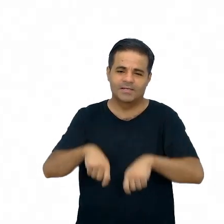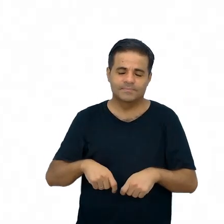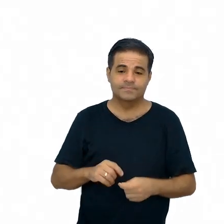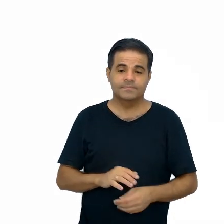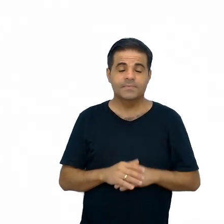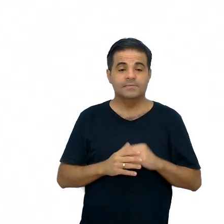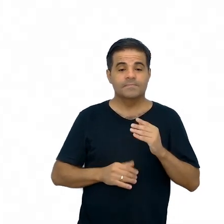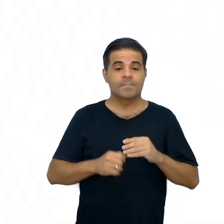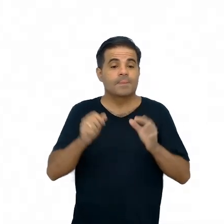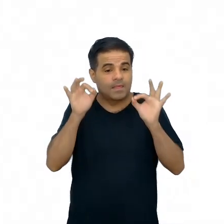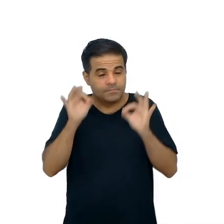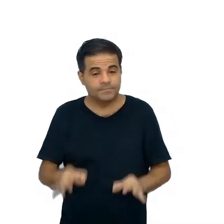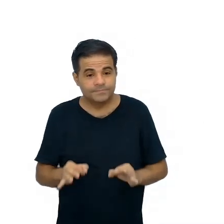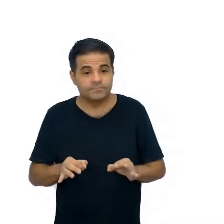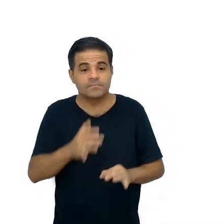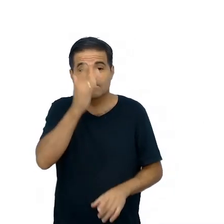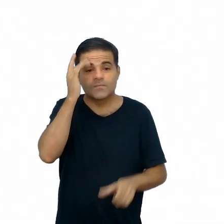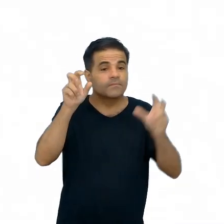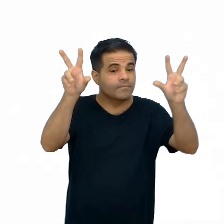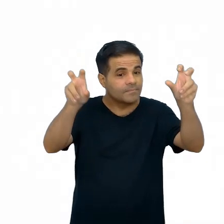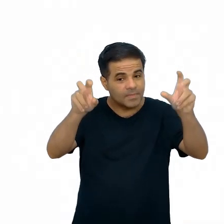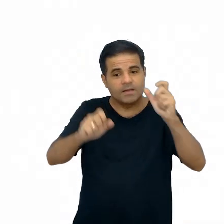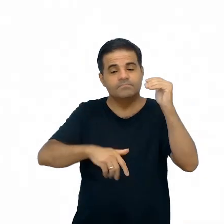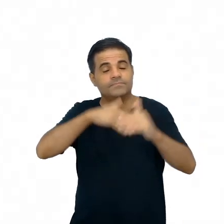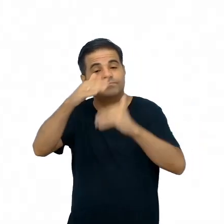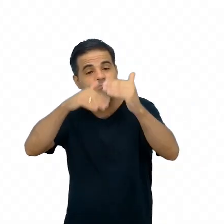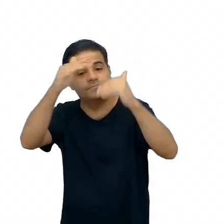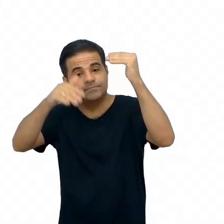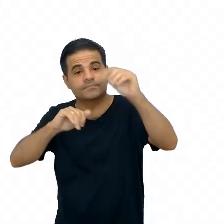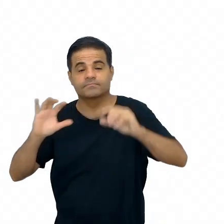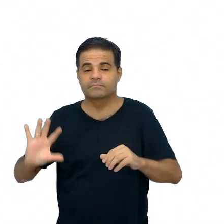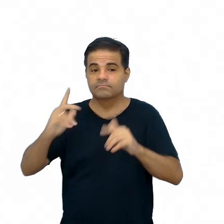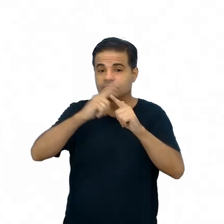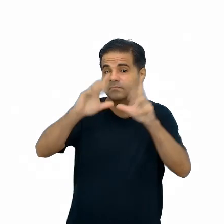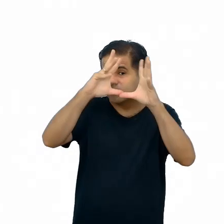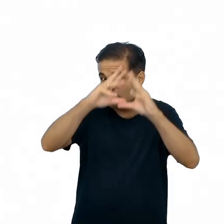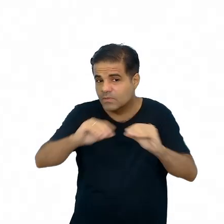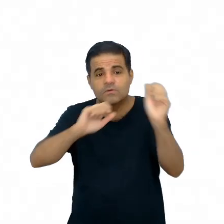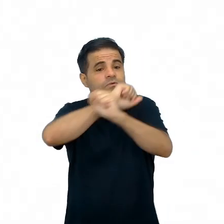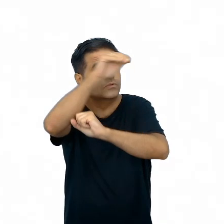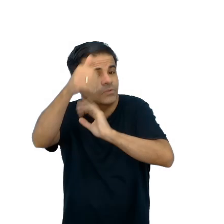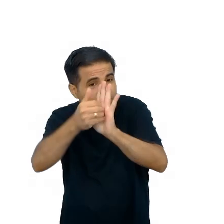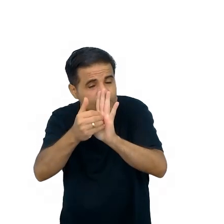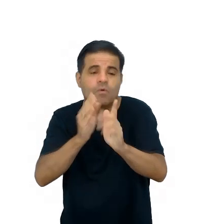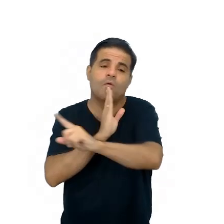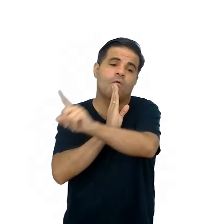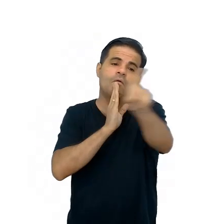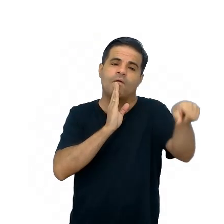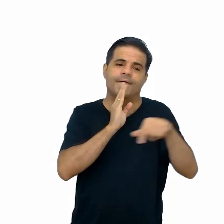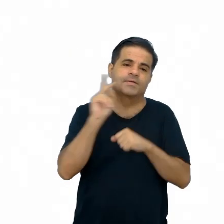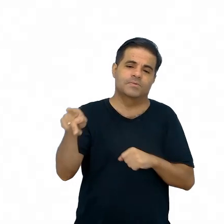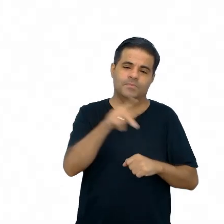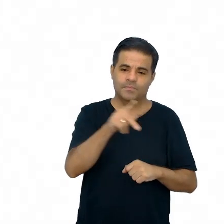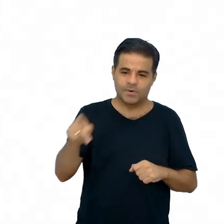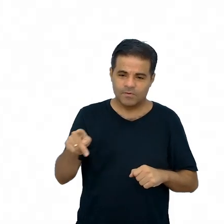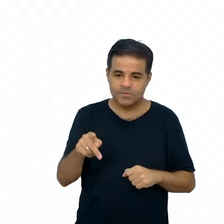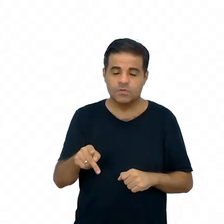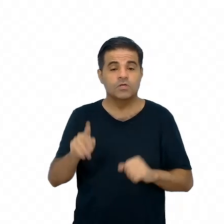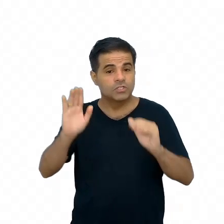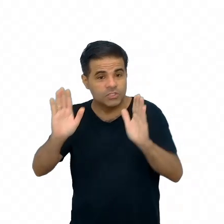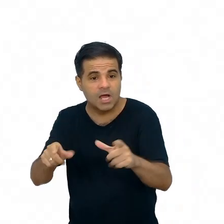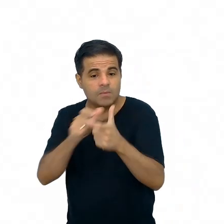A confirmação, as questões, procedimentos e soluções são tudo fornecido pelo professor. Já